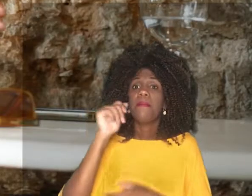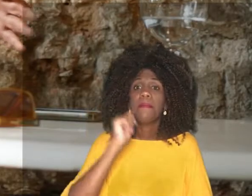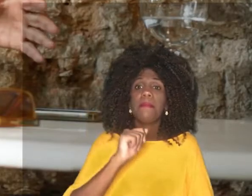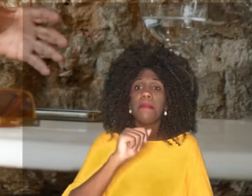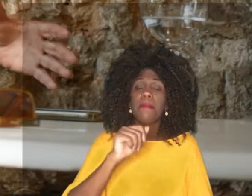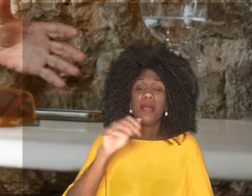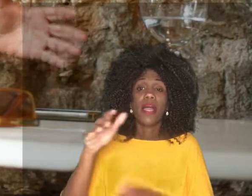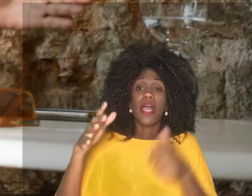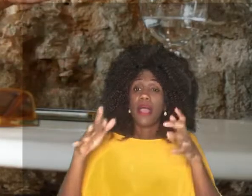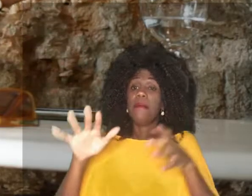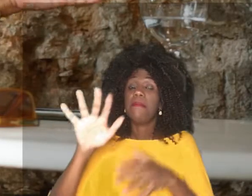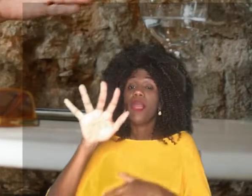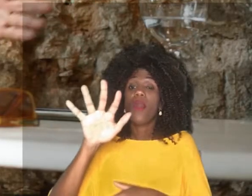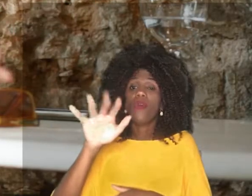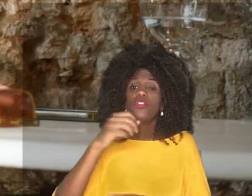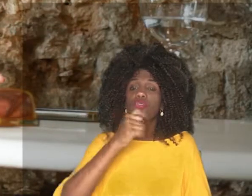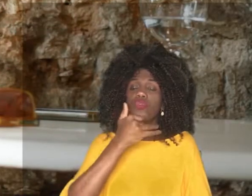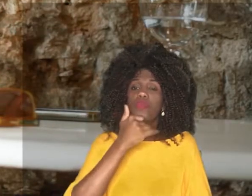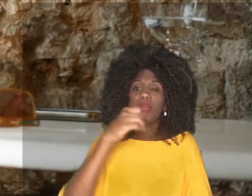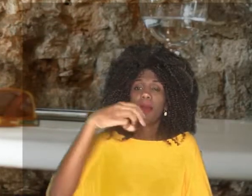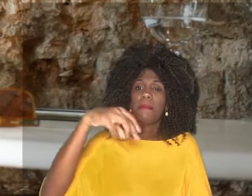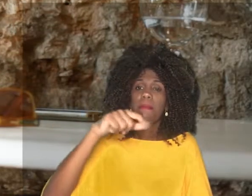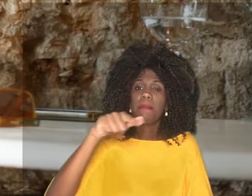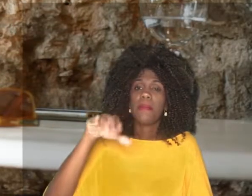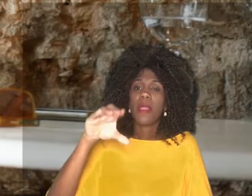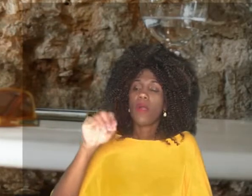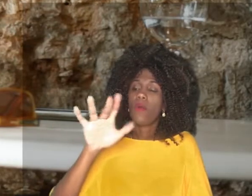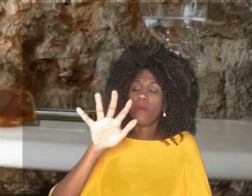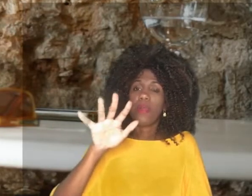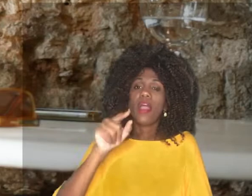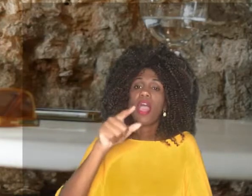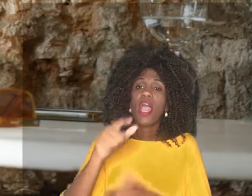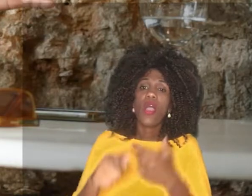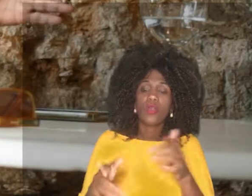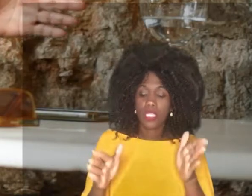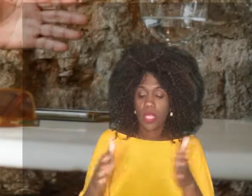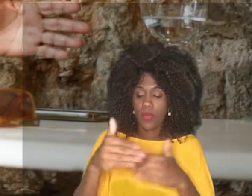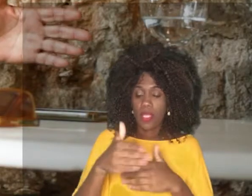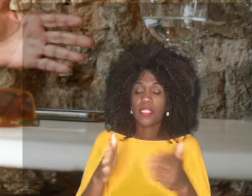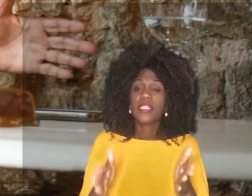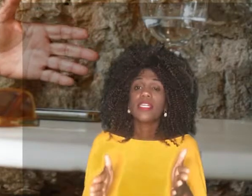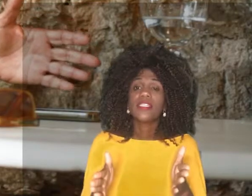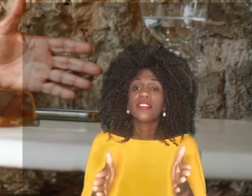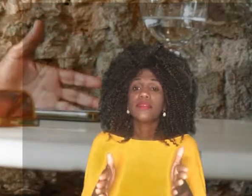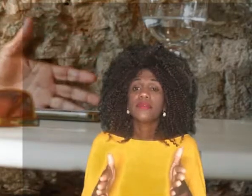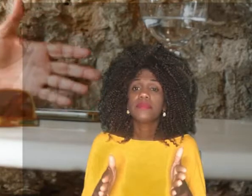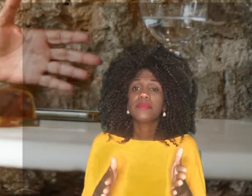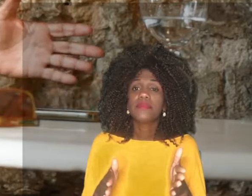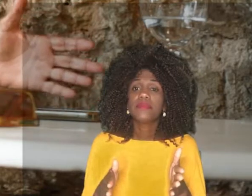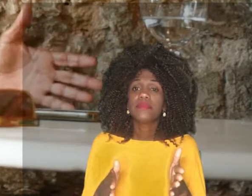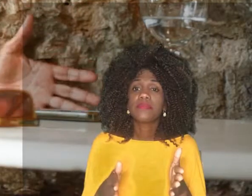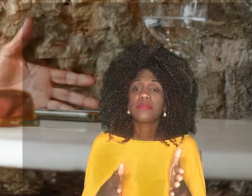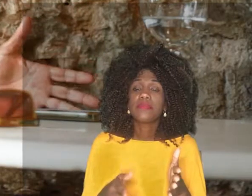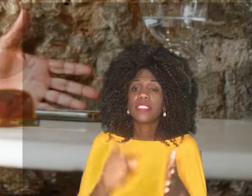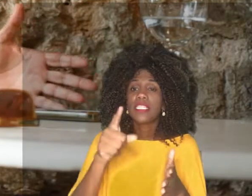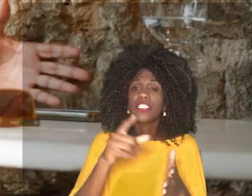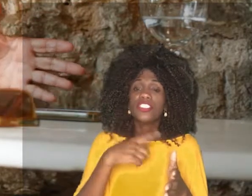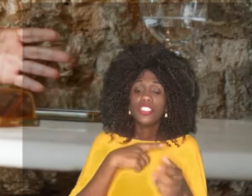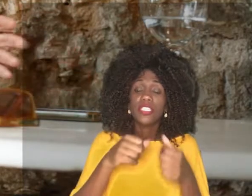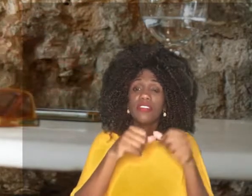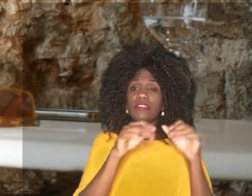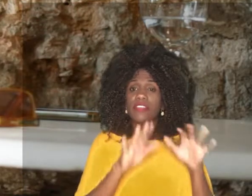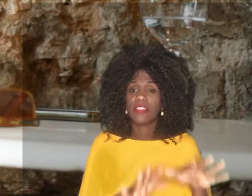e a pedra quadrada, né, que chamava de